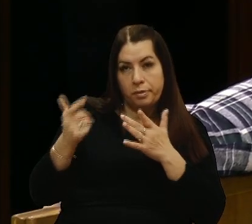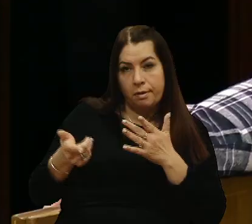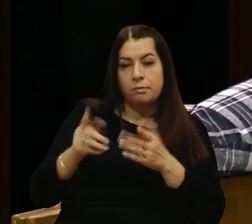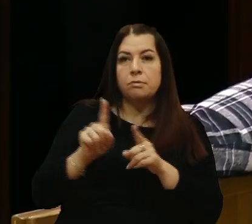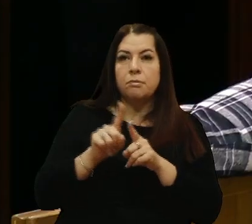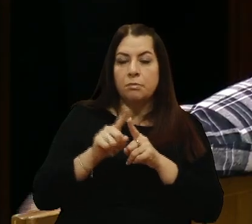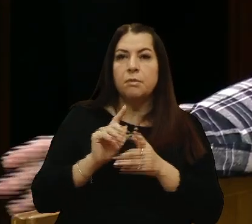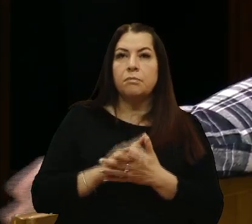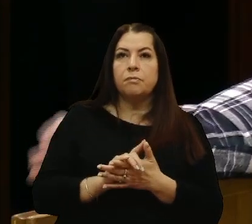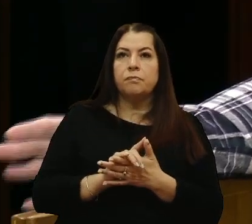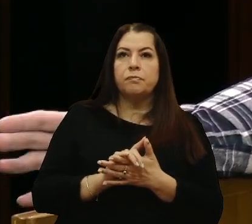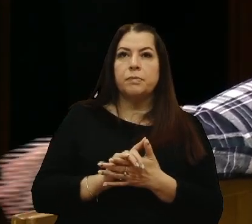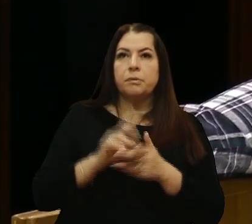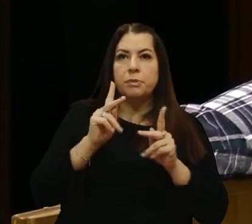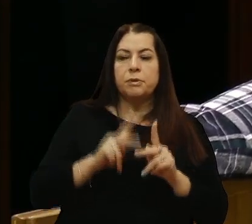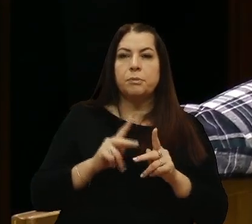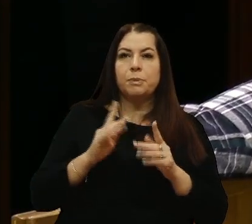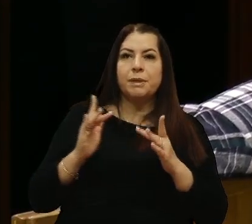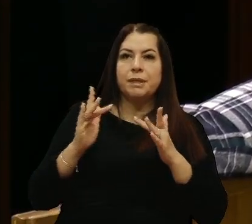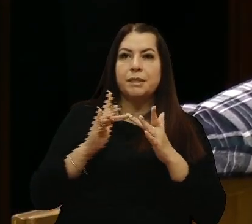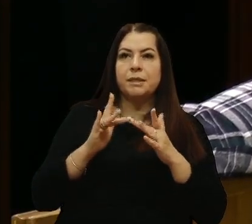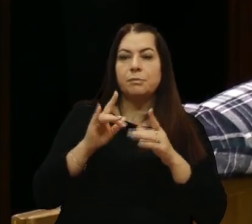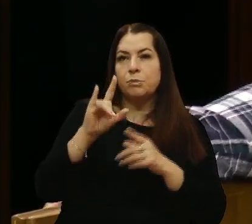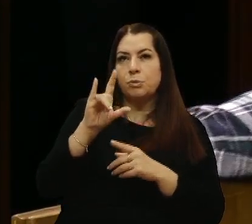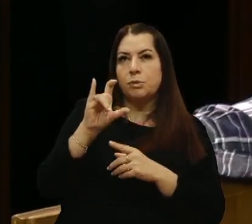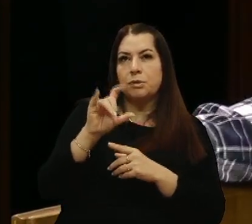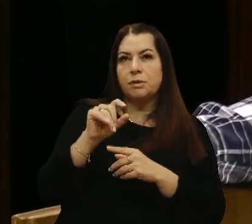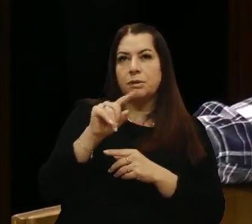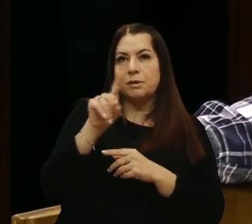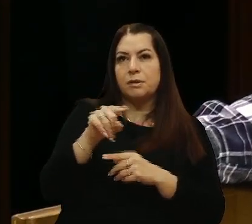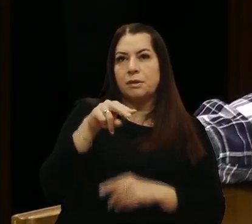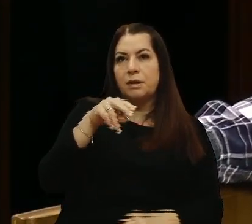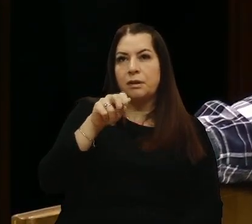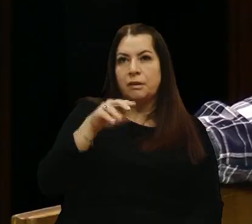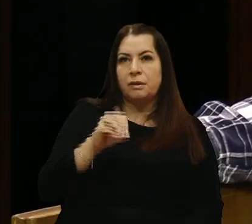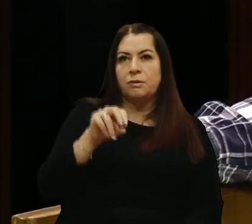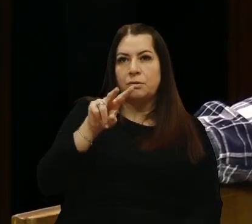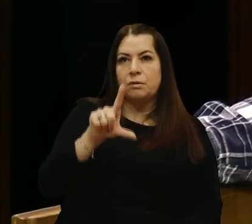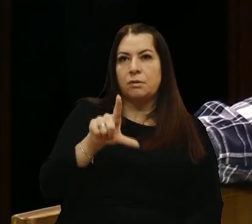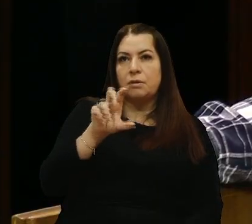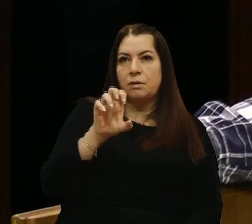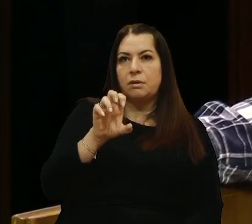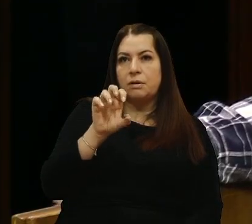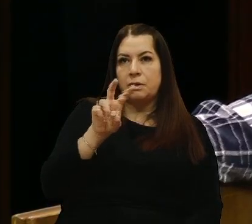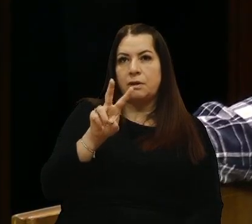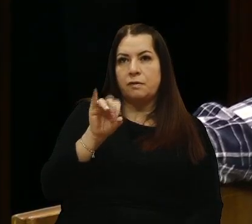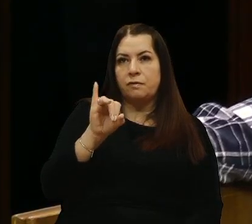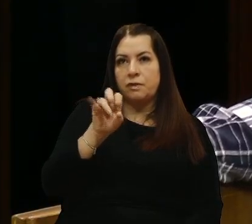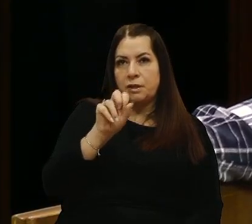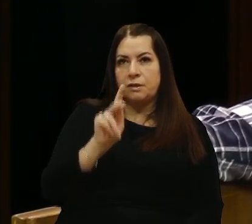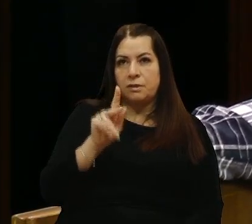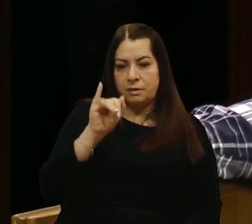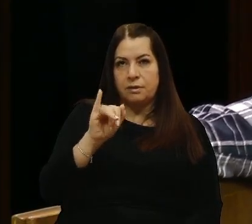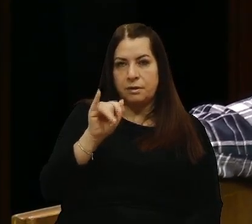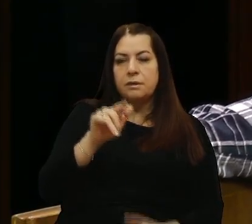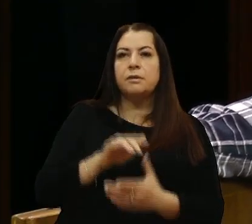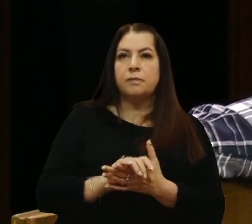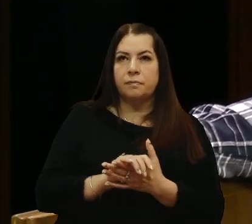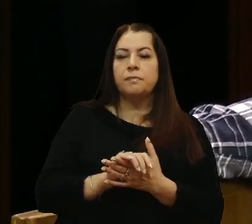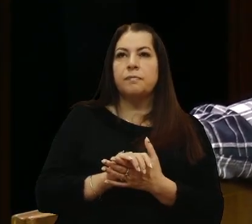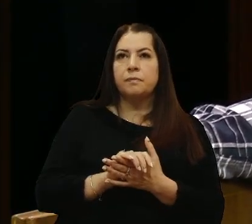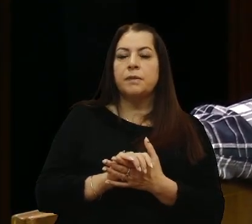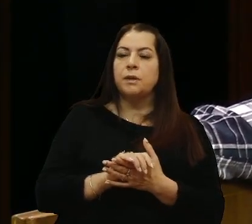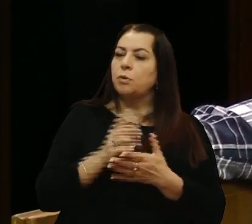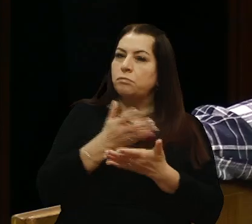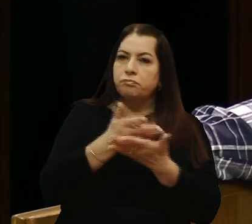Também o pessoal pode me acessar pelo Instagram, @NandoLevinsky. O meu nome está aparecendo ali no GC, Nando Levinsky. Eu estou